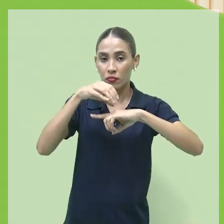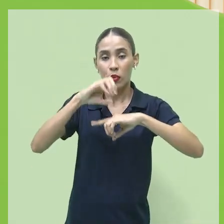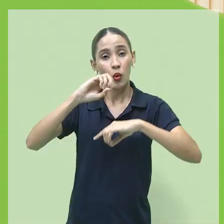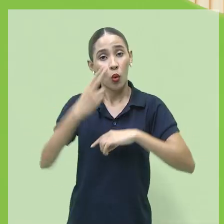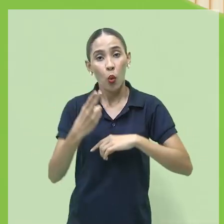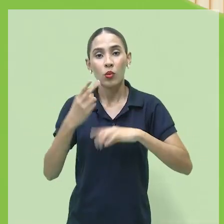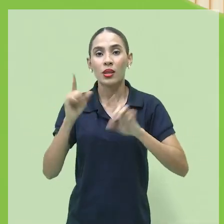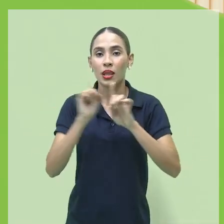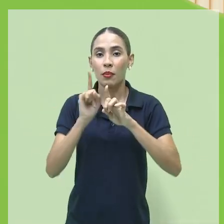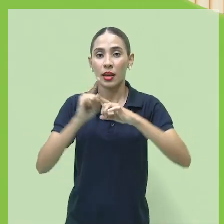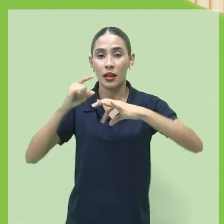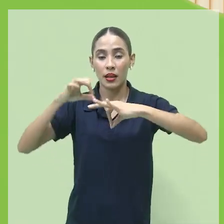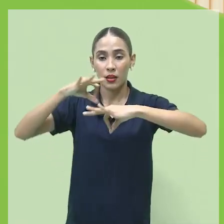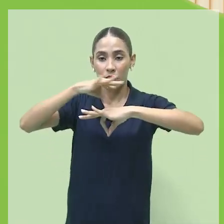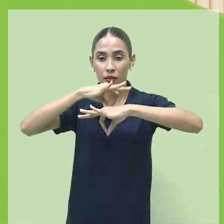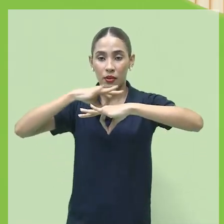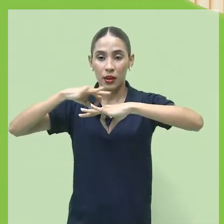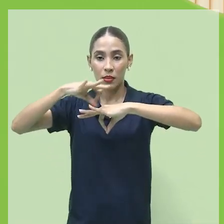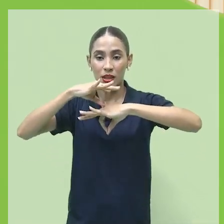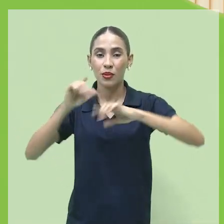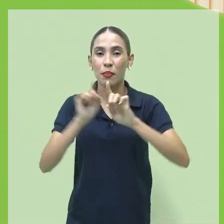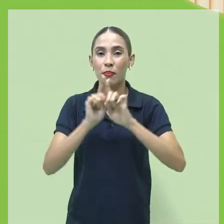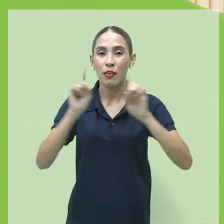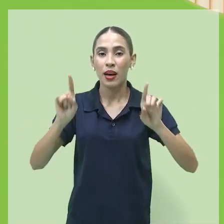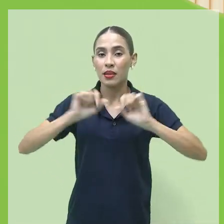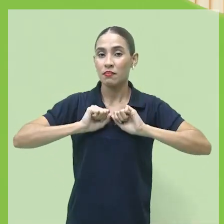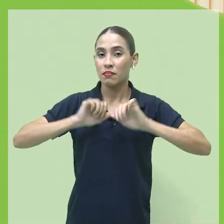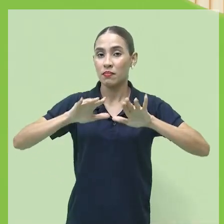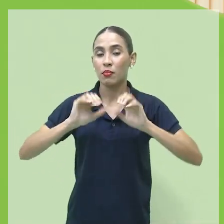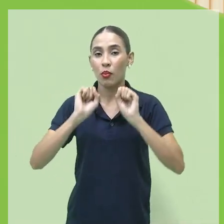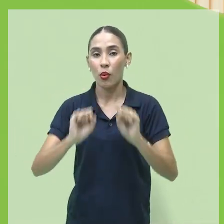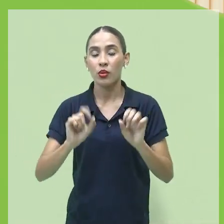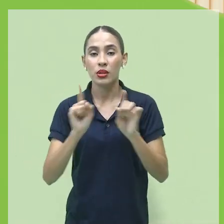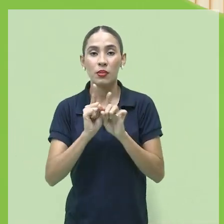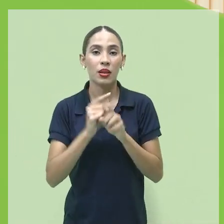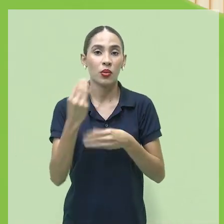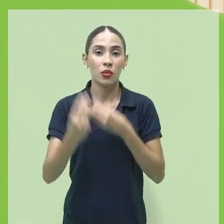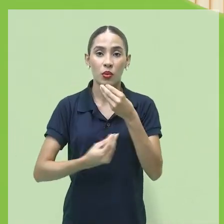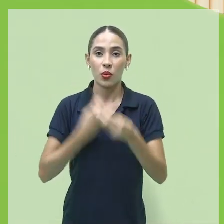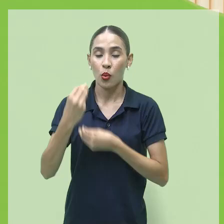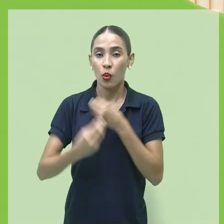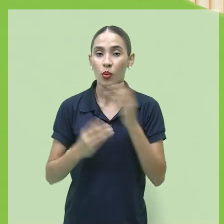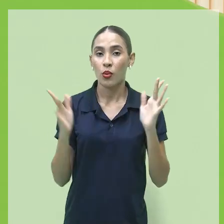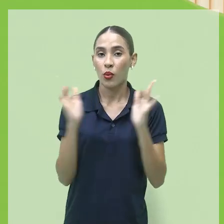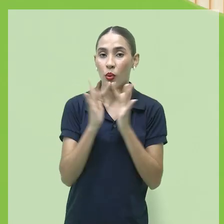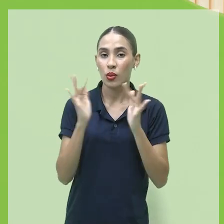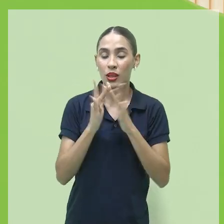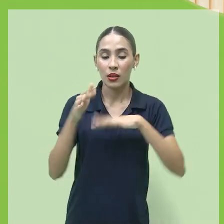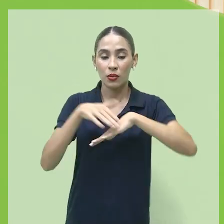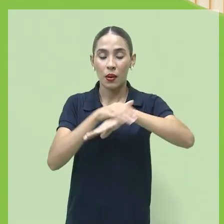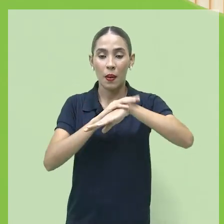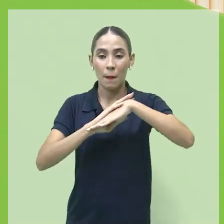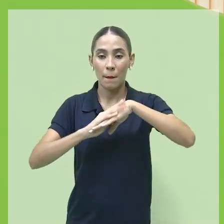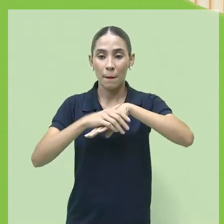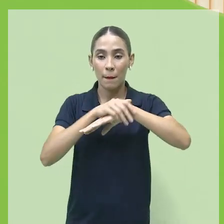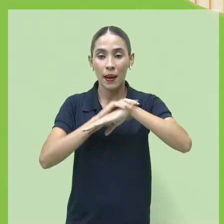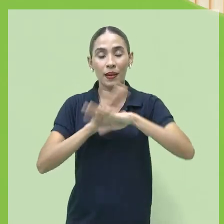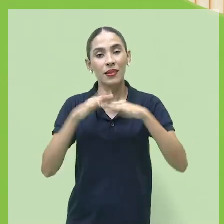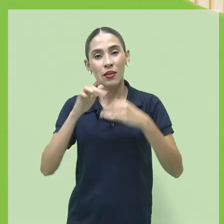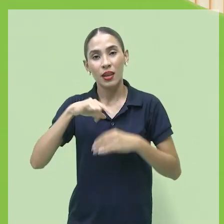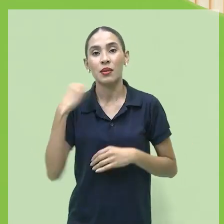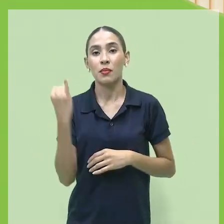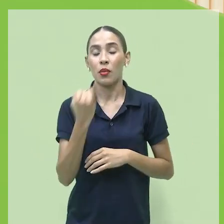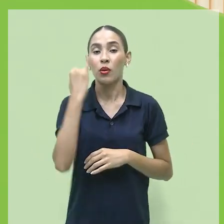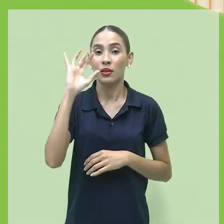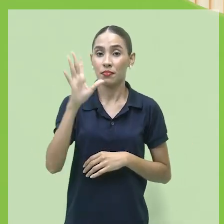ou feminino. Mas essa transmissão, ela pode ser passada também através do contato da pele, tá? Então, é importante a gente ter